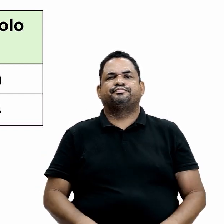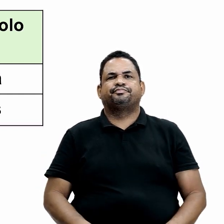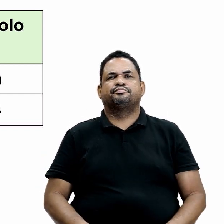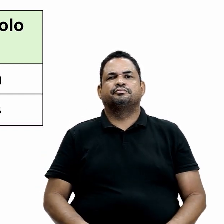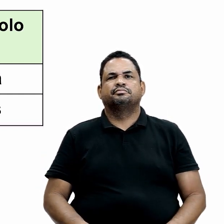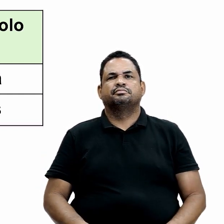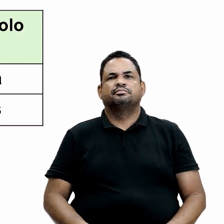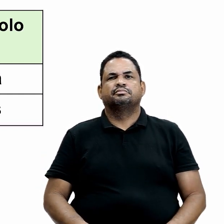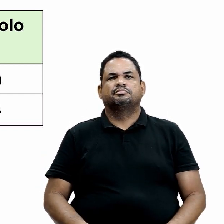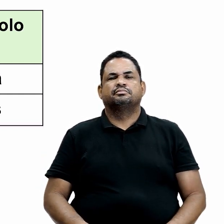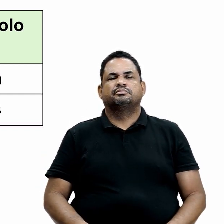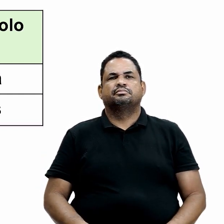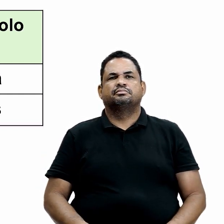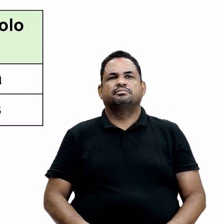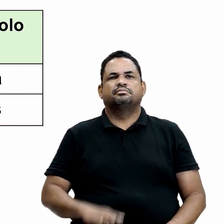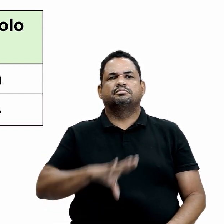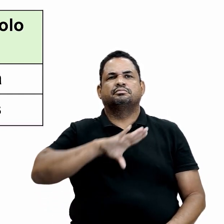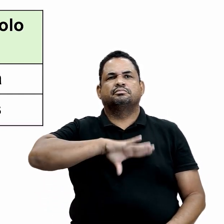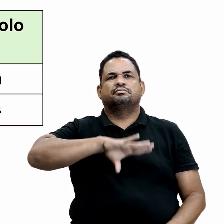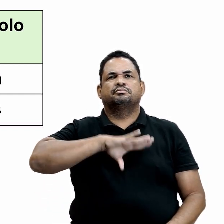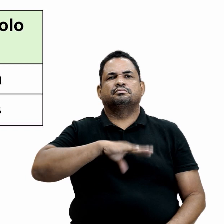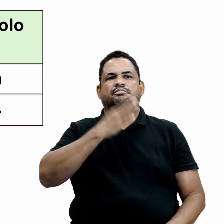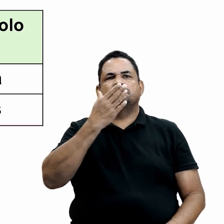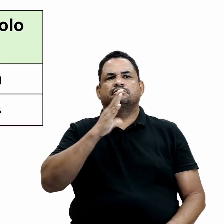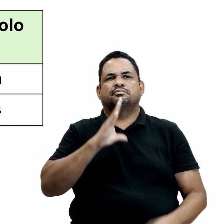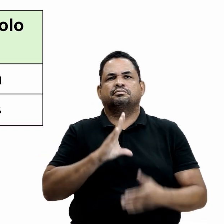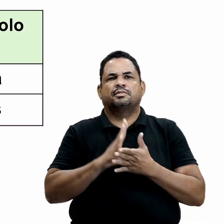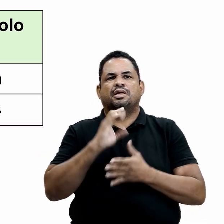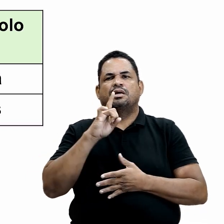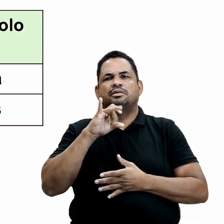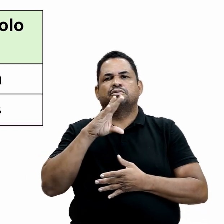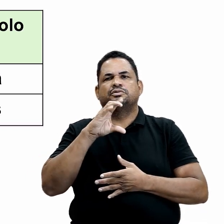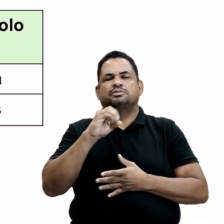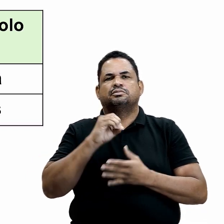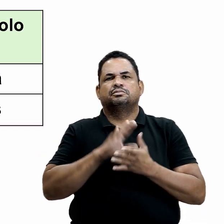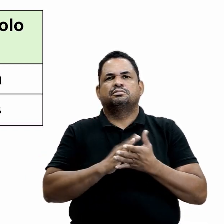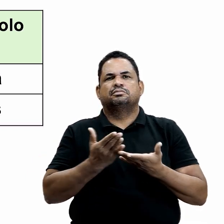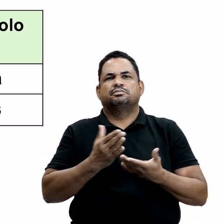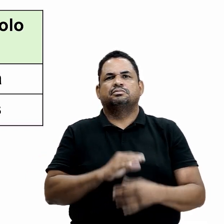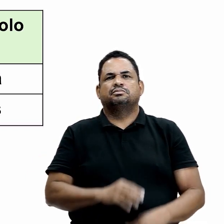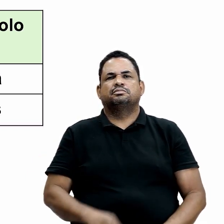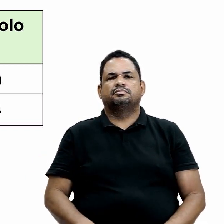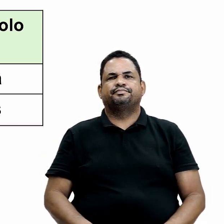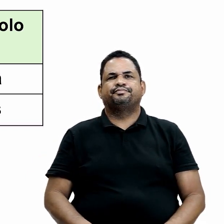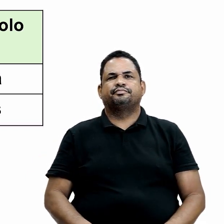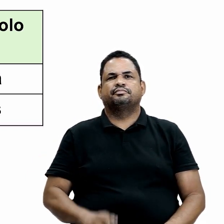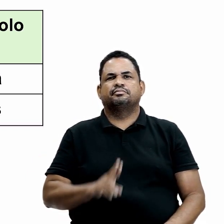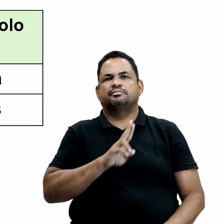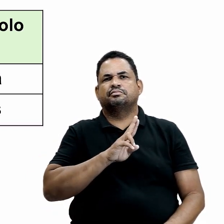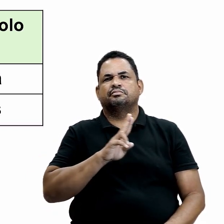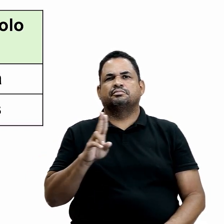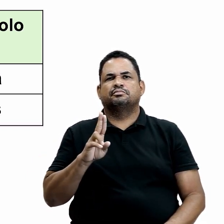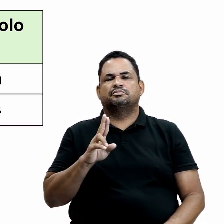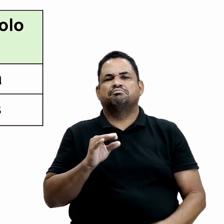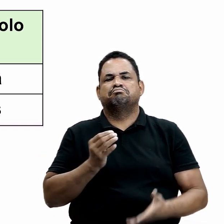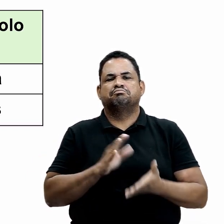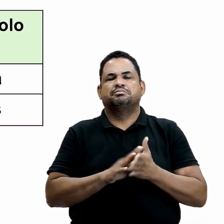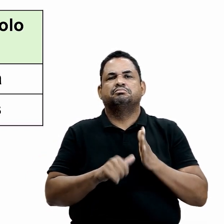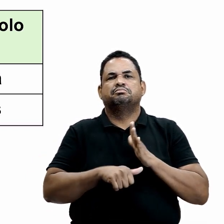O nome português, cálcio, elemento químico cálcio. Nome original,